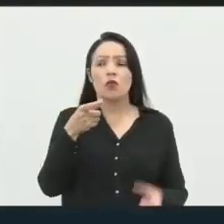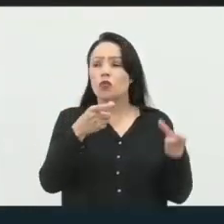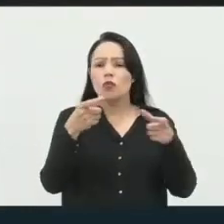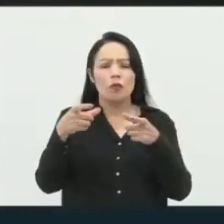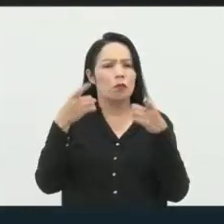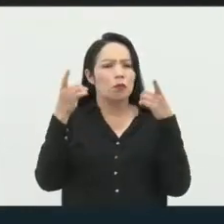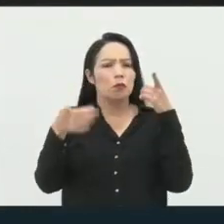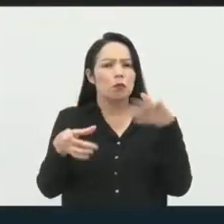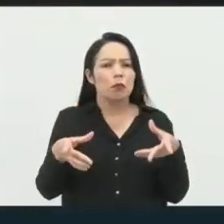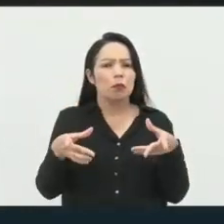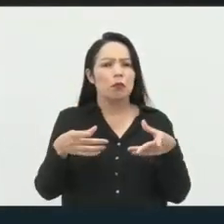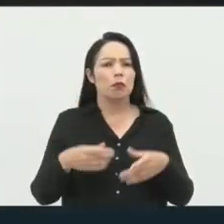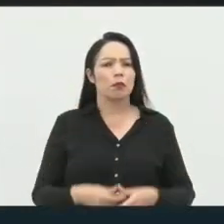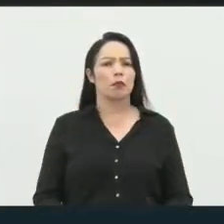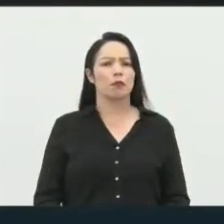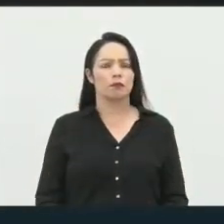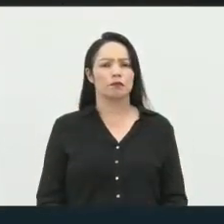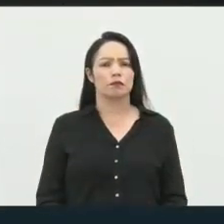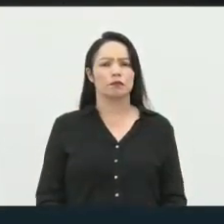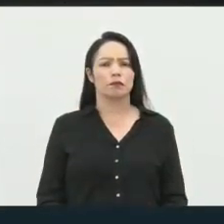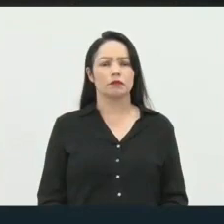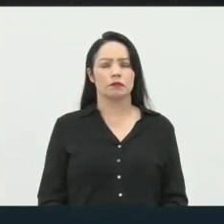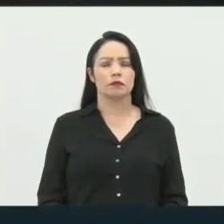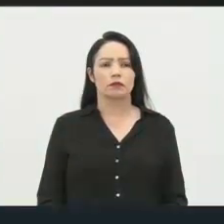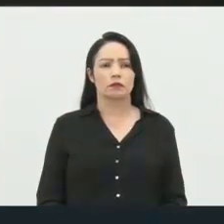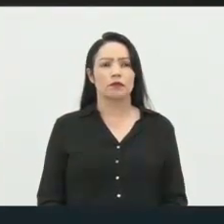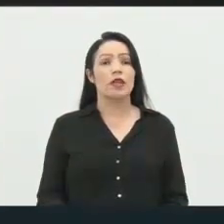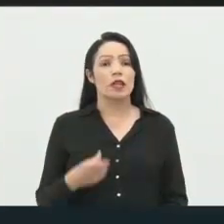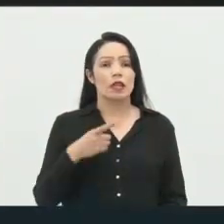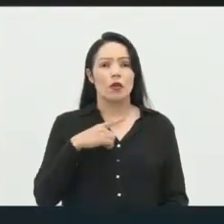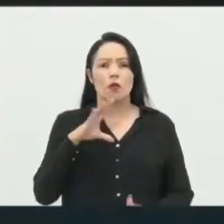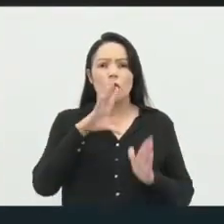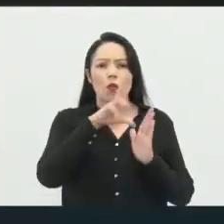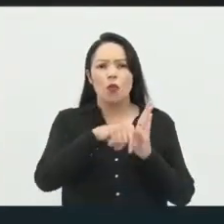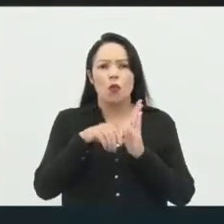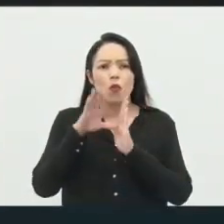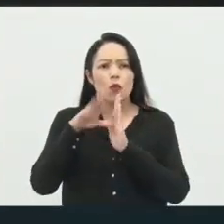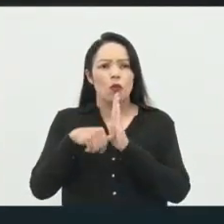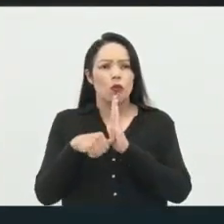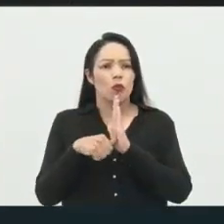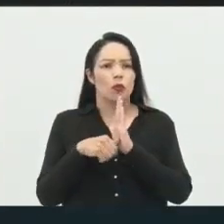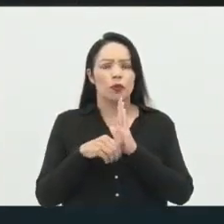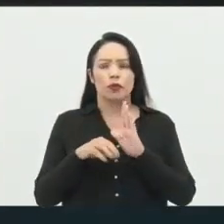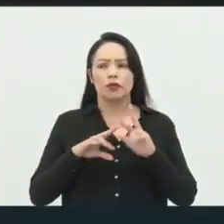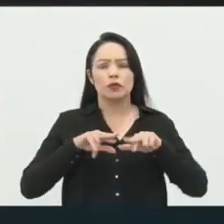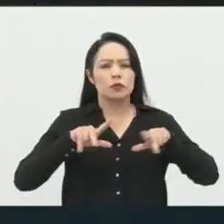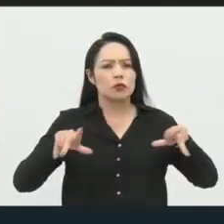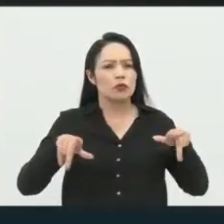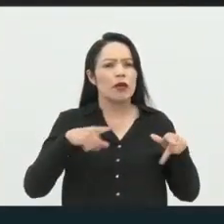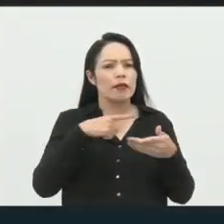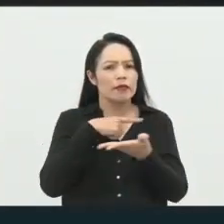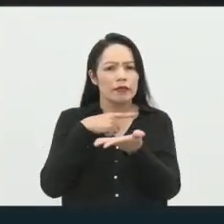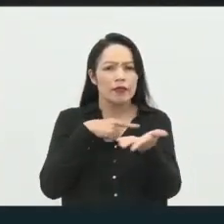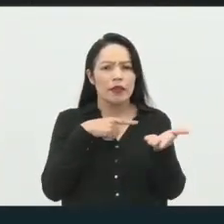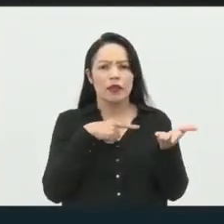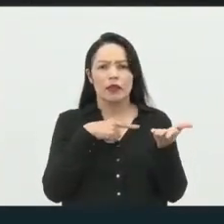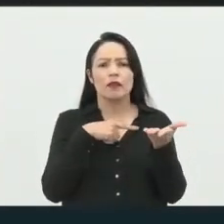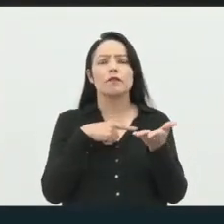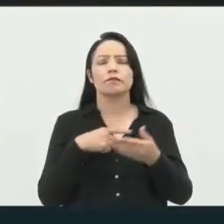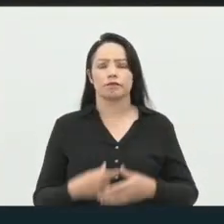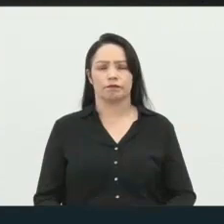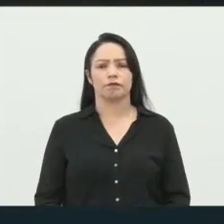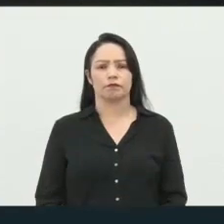pela prefeitura estão é furtando tão roubando todos os itens que compõem aquele equipamento